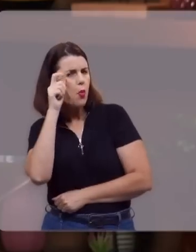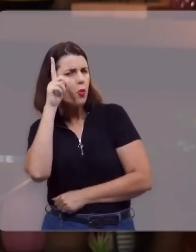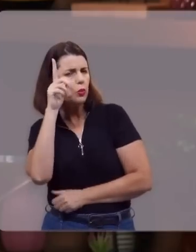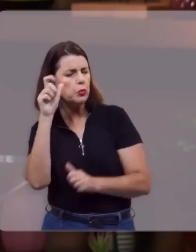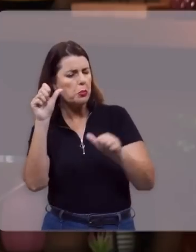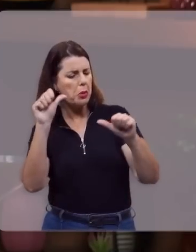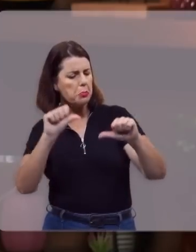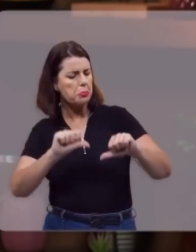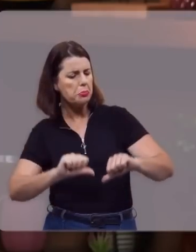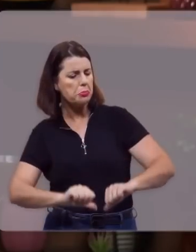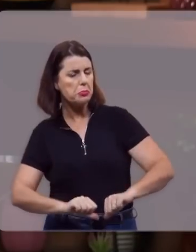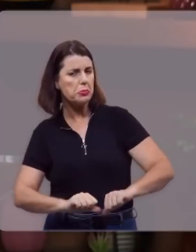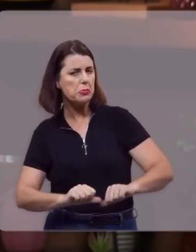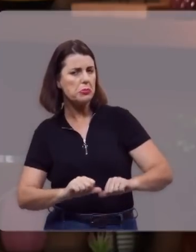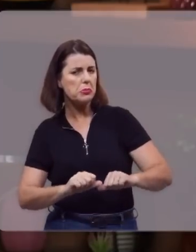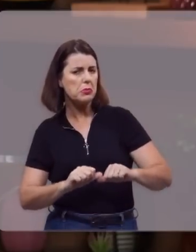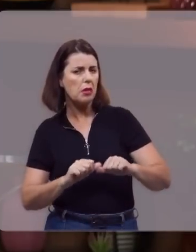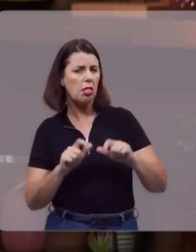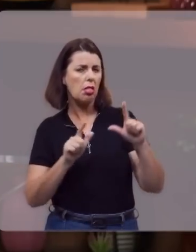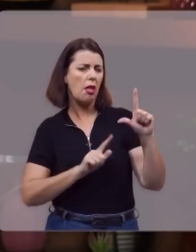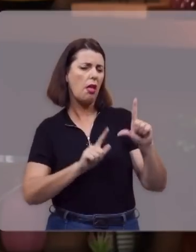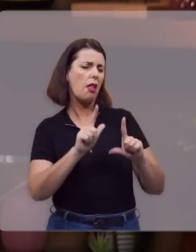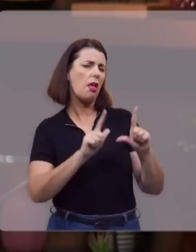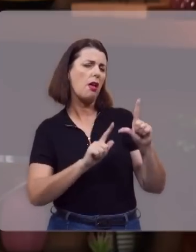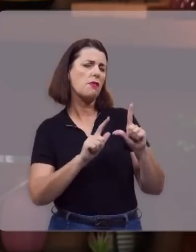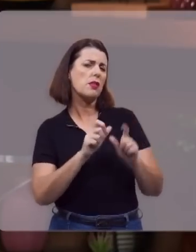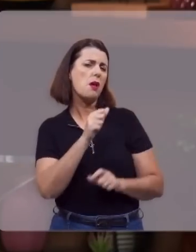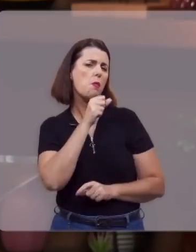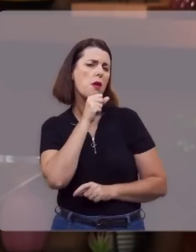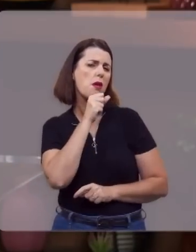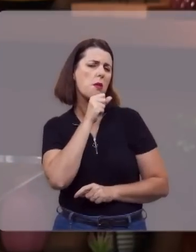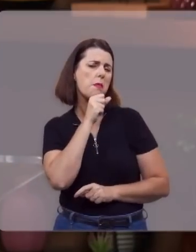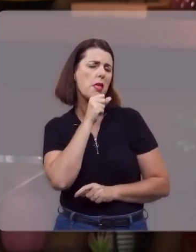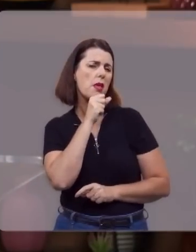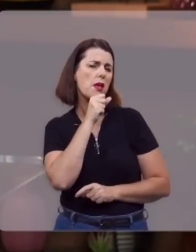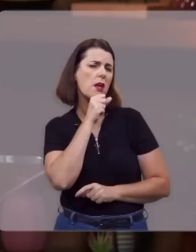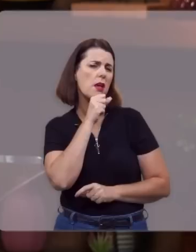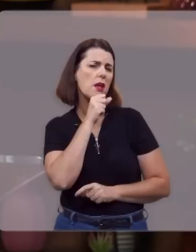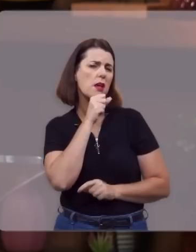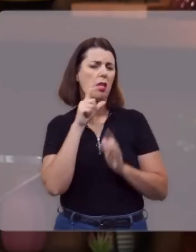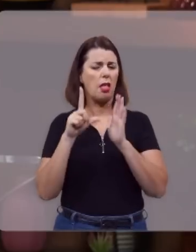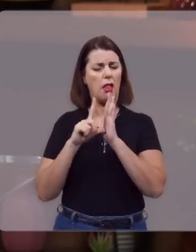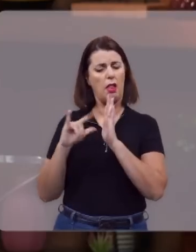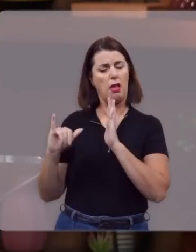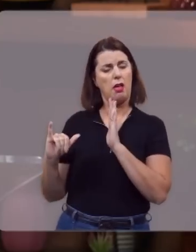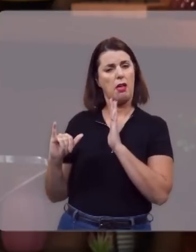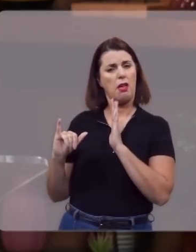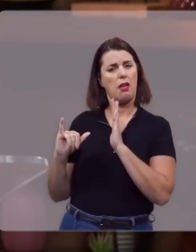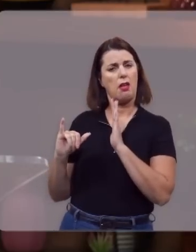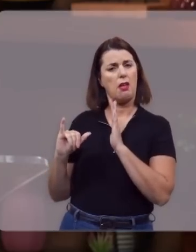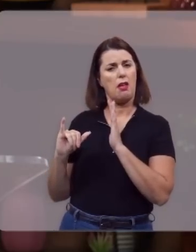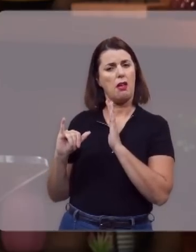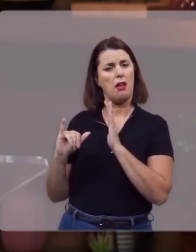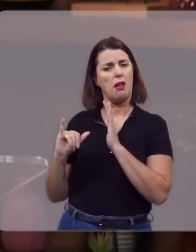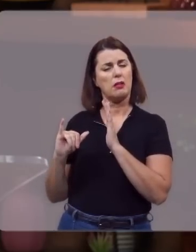decadente, a grande mídia, a imprensa, as leis,